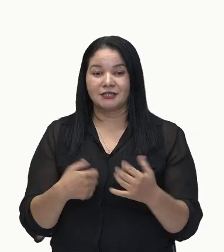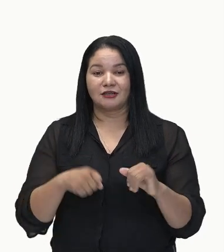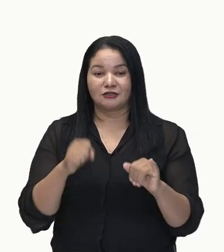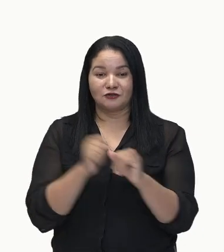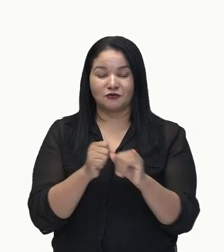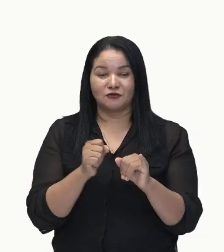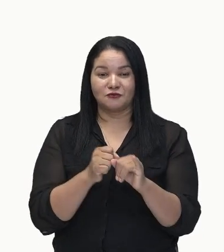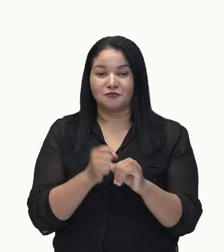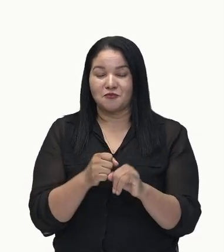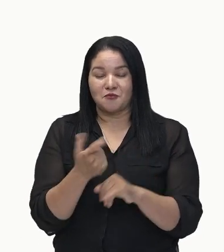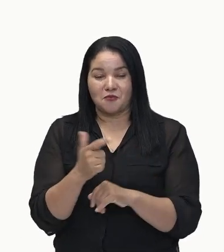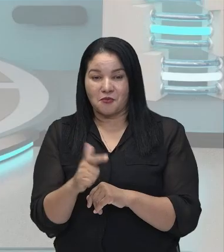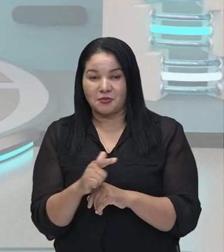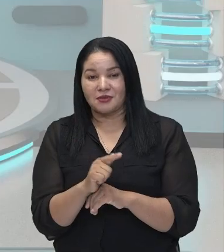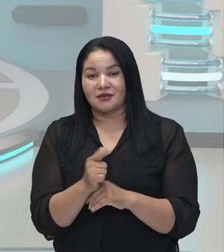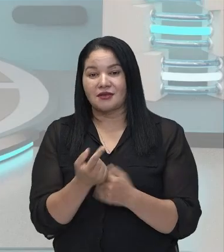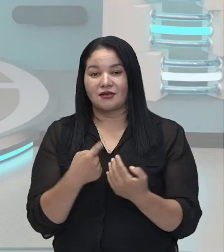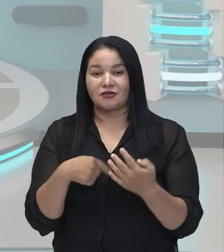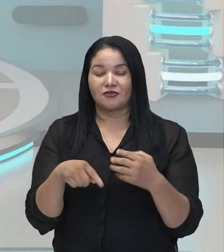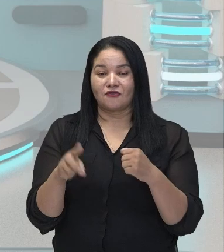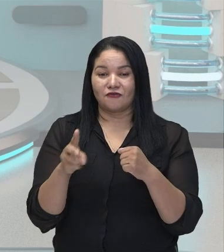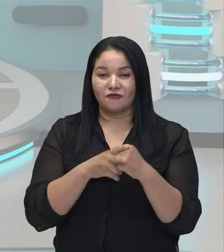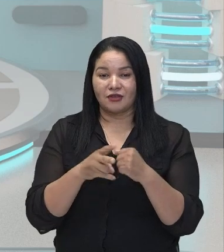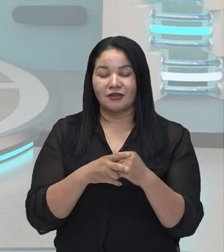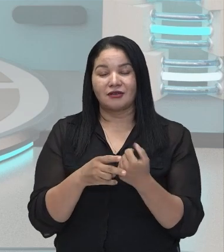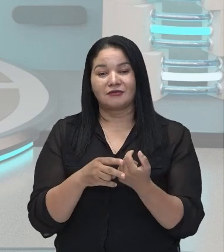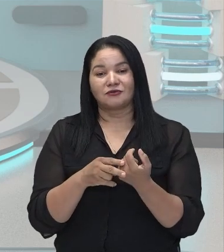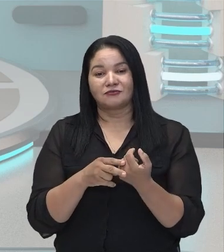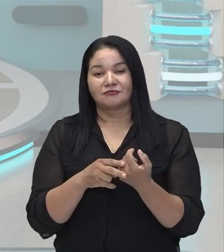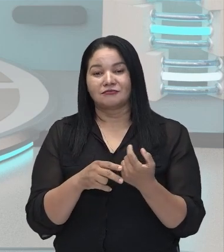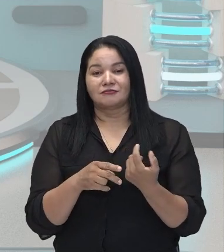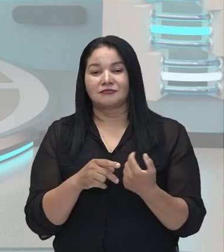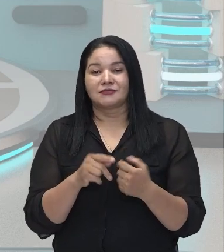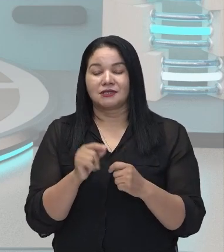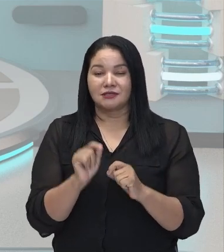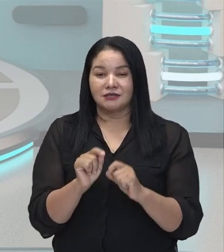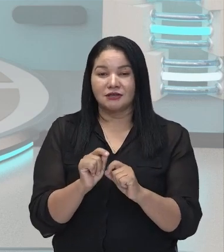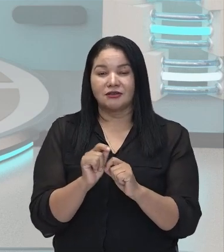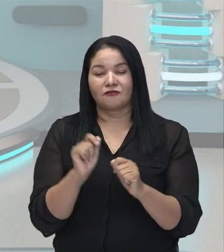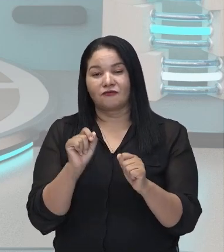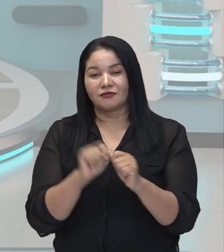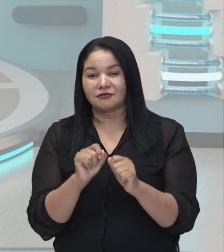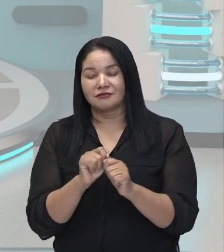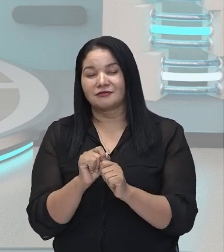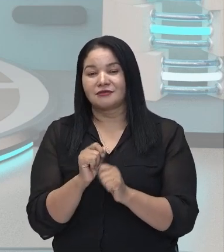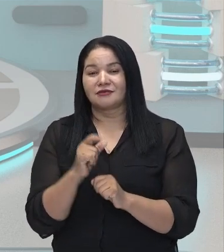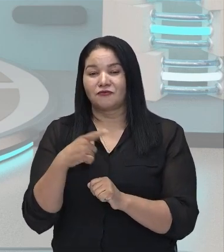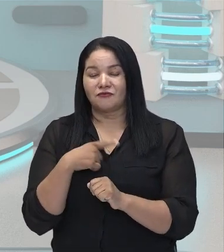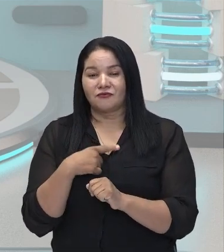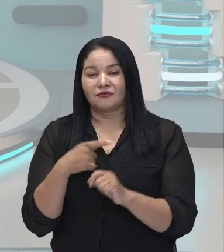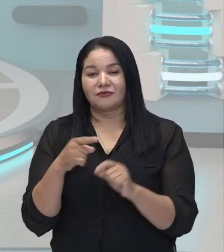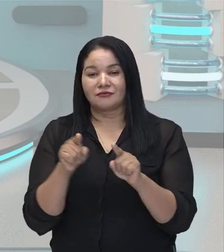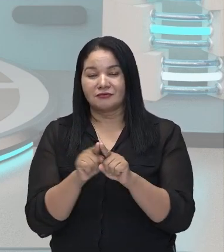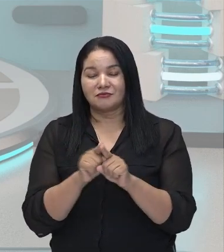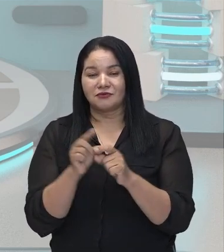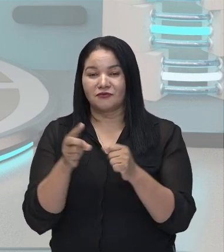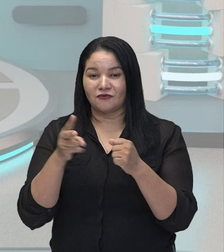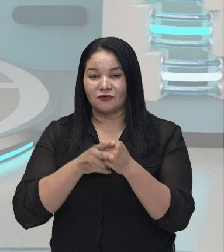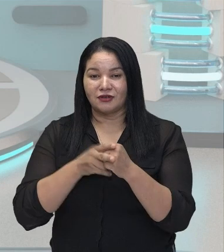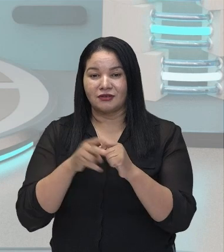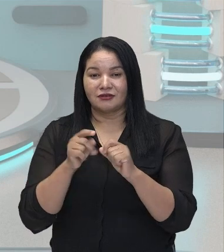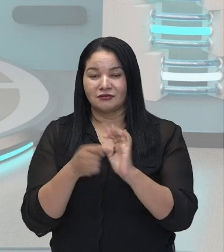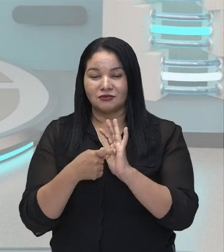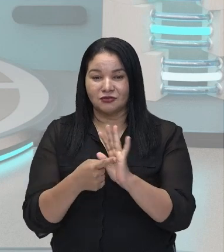verbo fazer, verbo haver ali no sentido de sentir. Temos também ali os verbos que vão